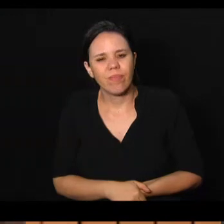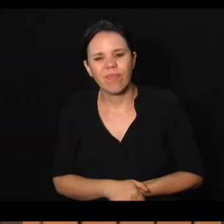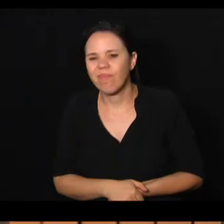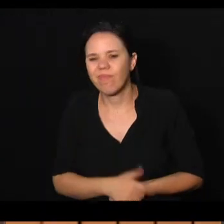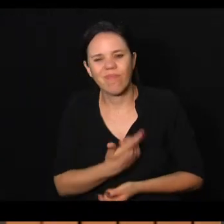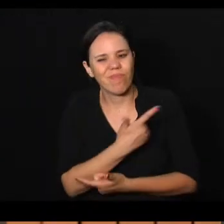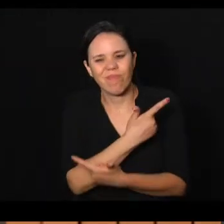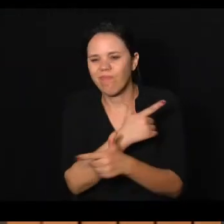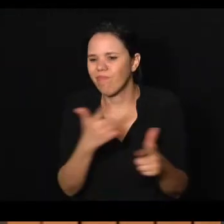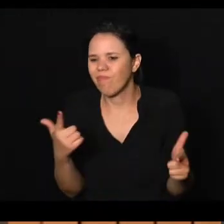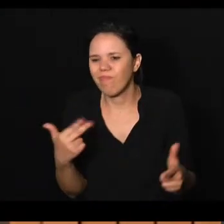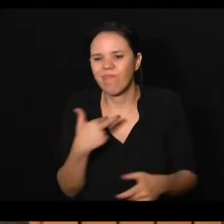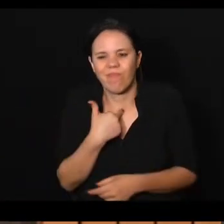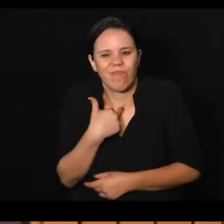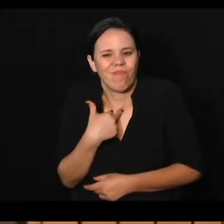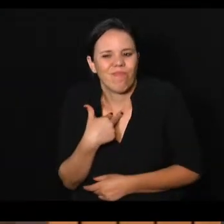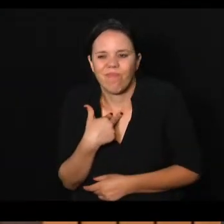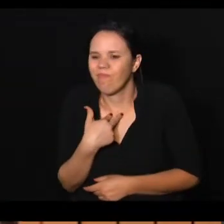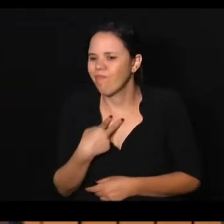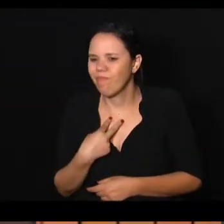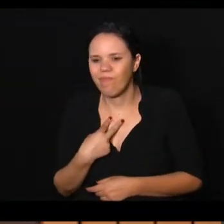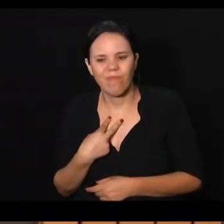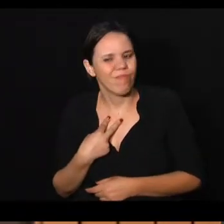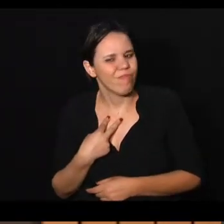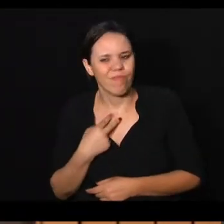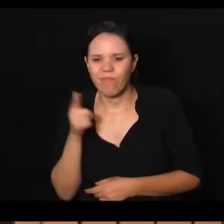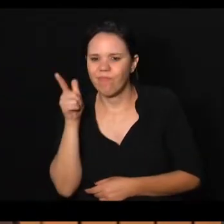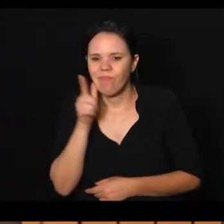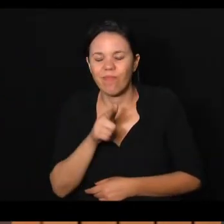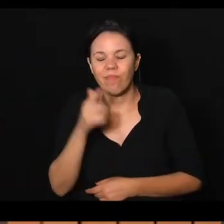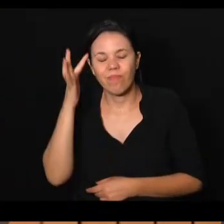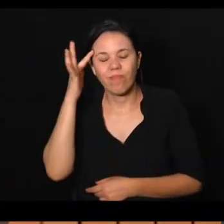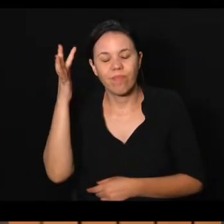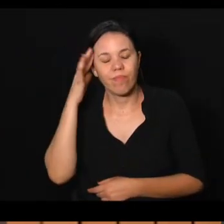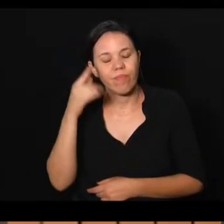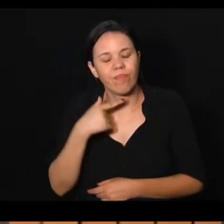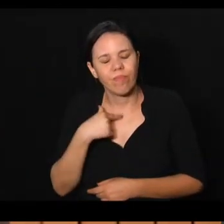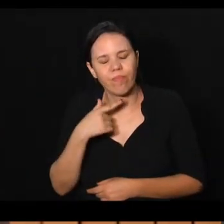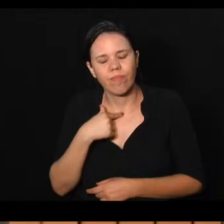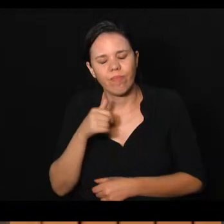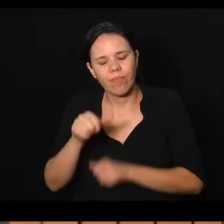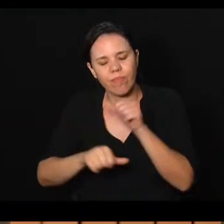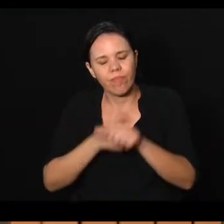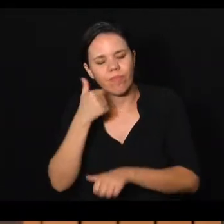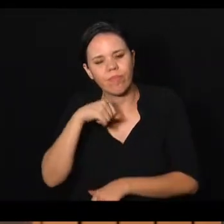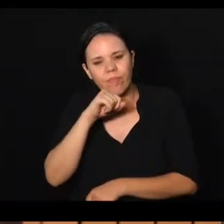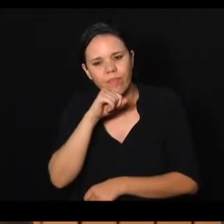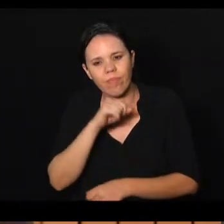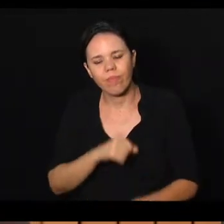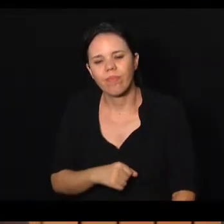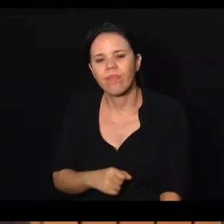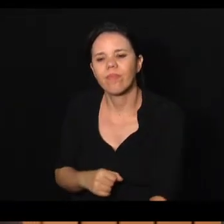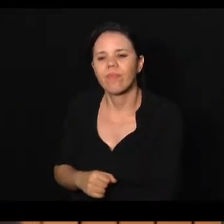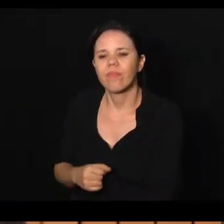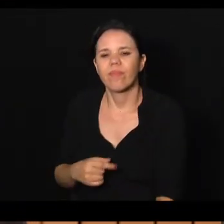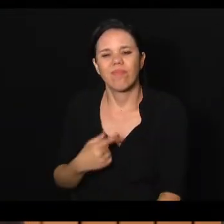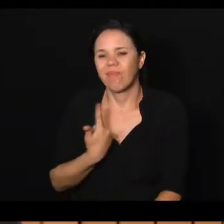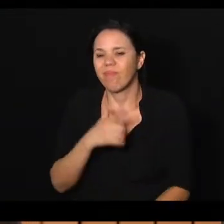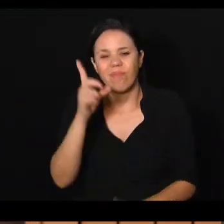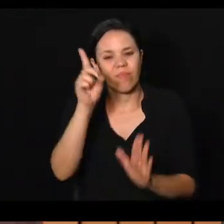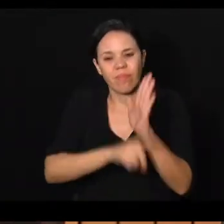de gerar. Ele tirou de mim o sonho mais lindo que uma mulher tem, que é ser mãe. Ele não tinha aquele